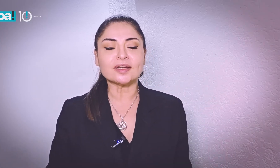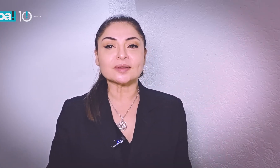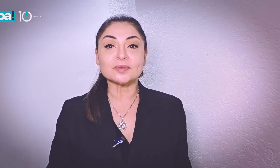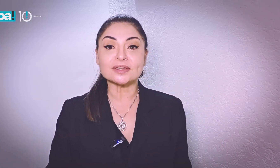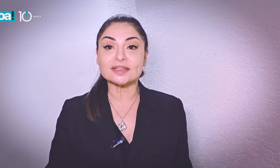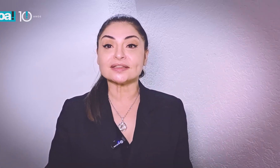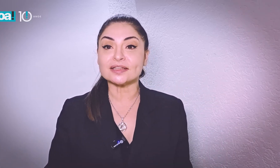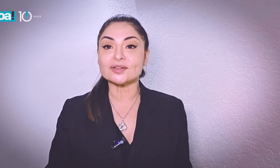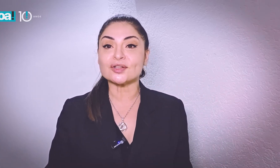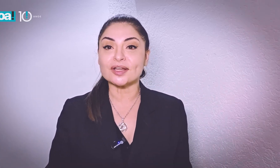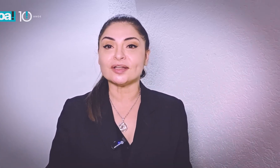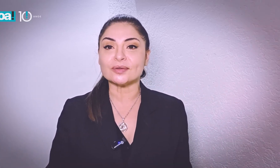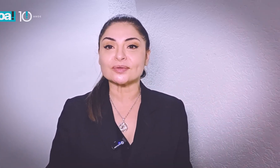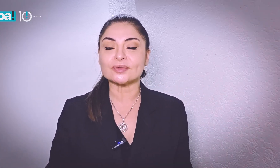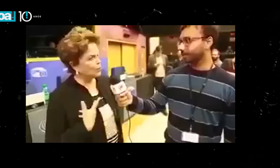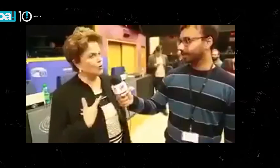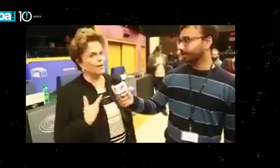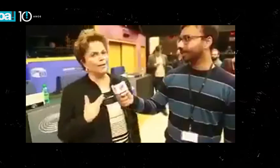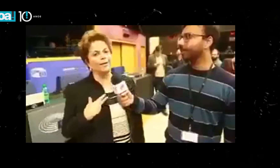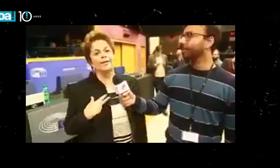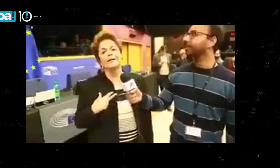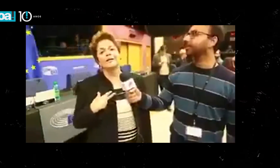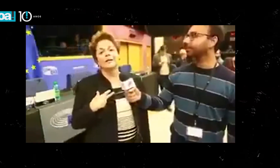com termos estrangeiros.